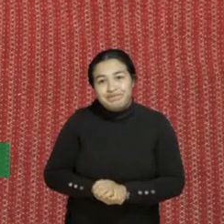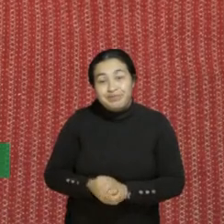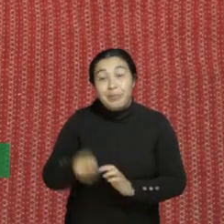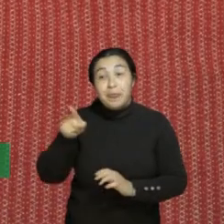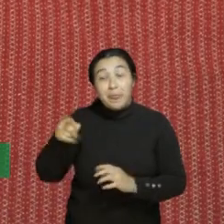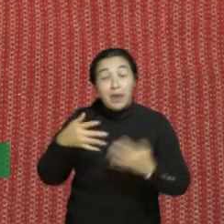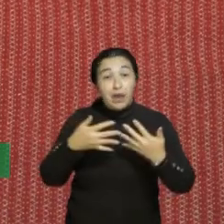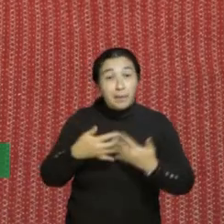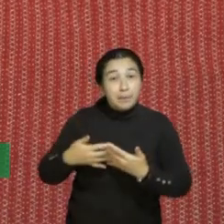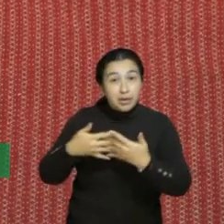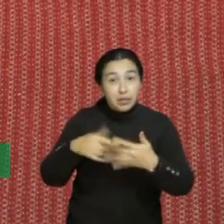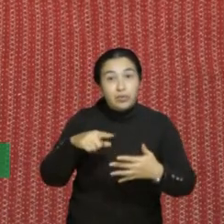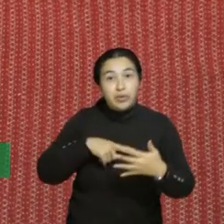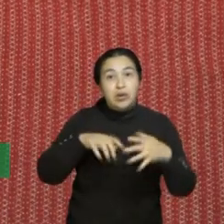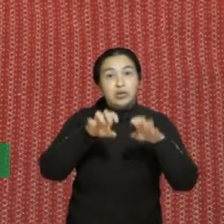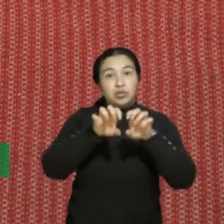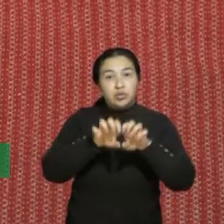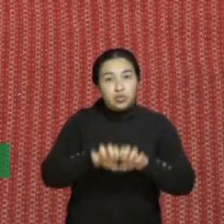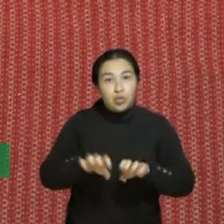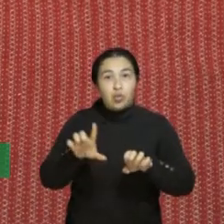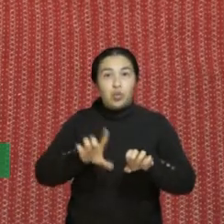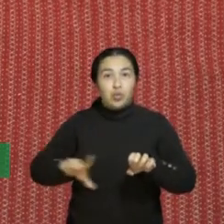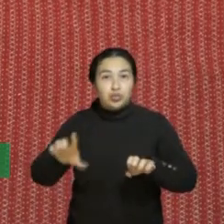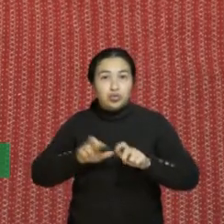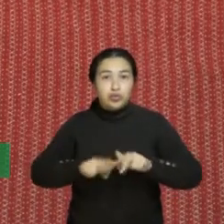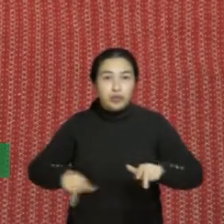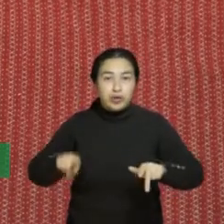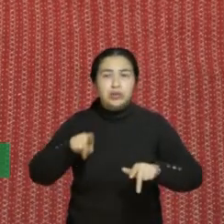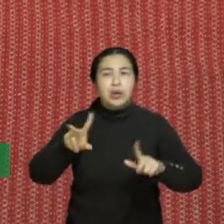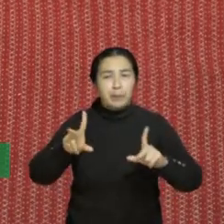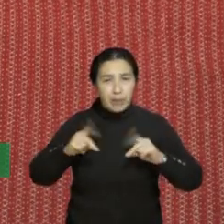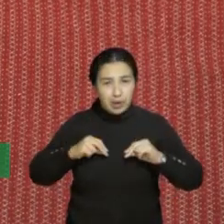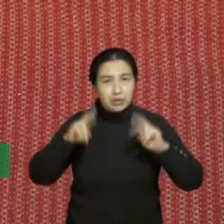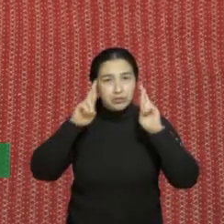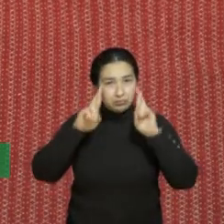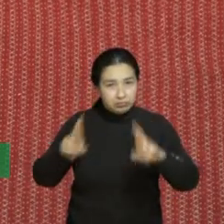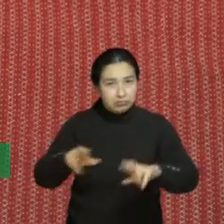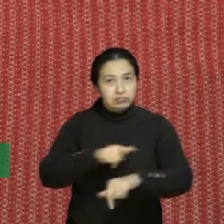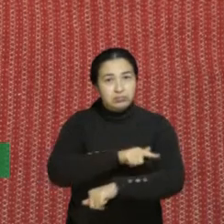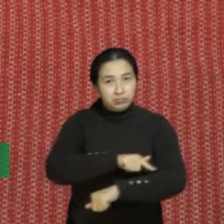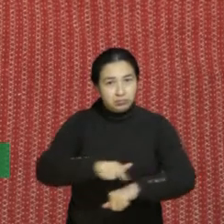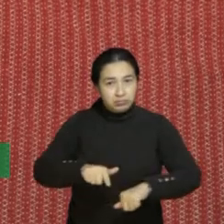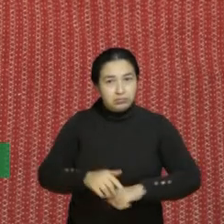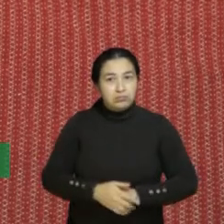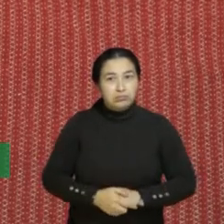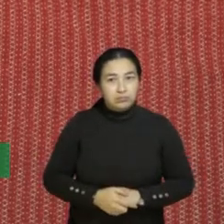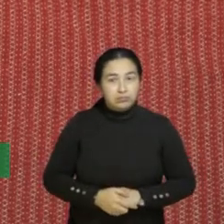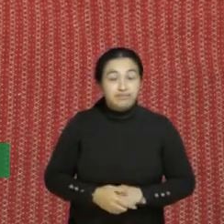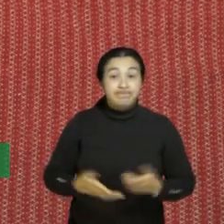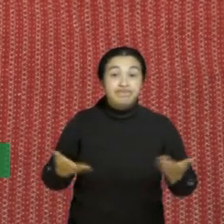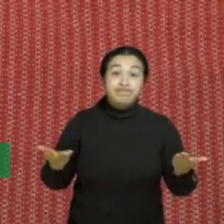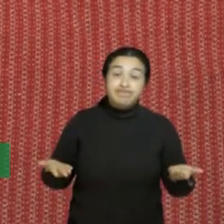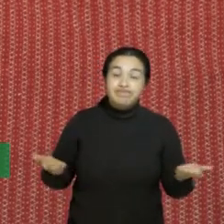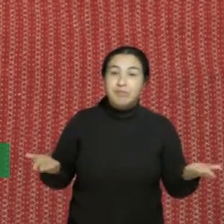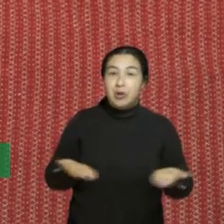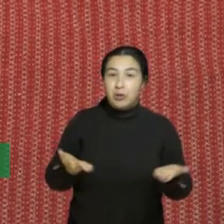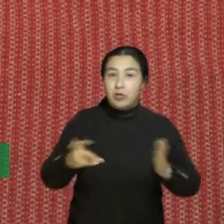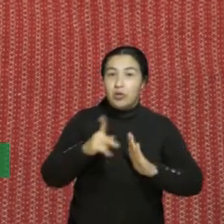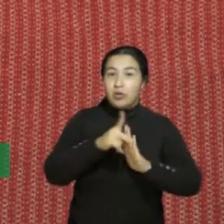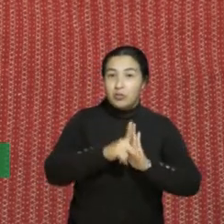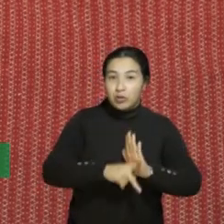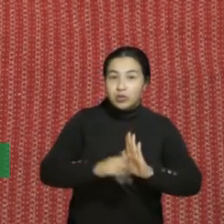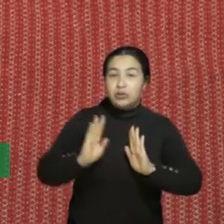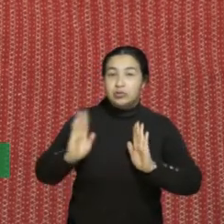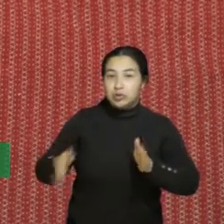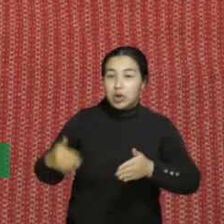toda a estrutura, que leva toda a logística, ele merece um respeito. Então, a partir desse momento, eu fiz o projeto, passou pelas